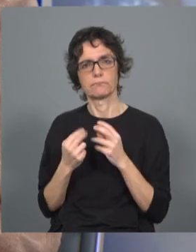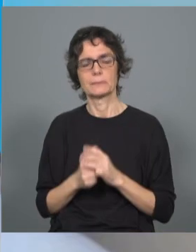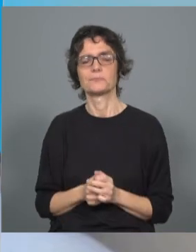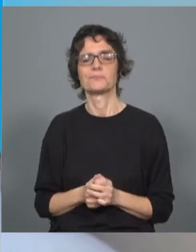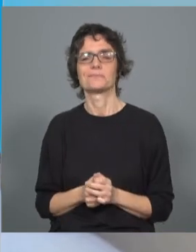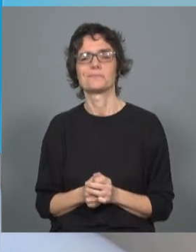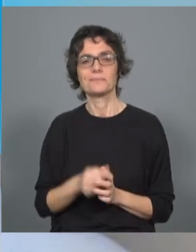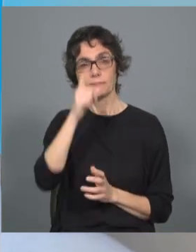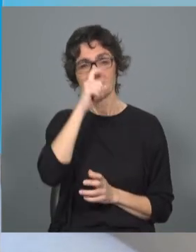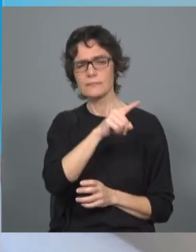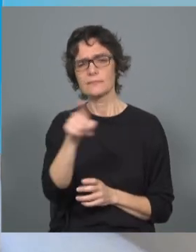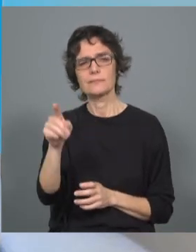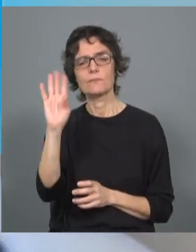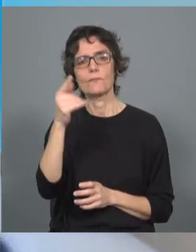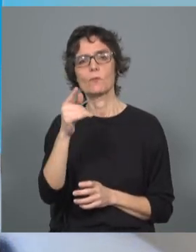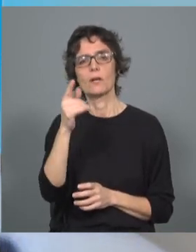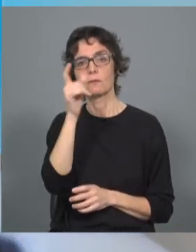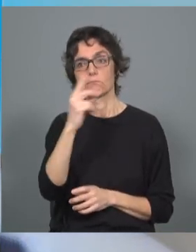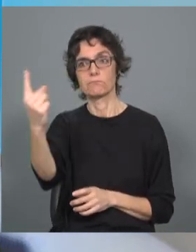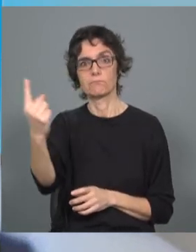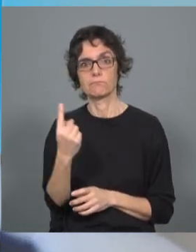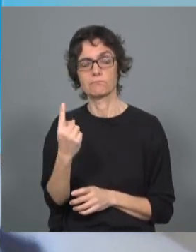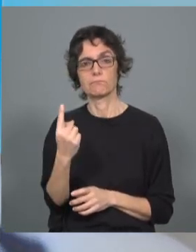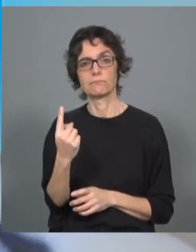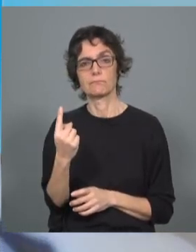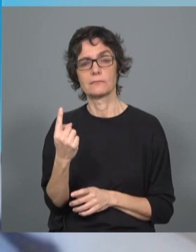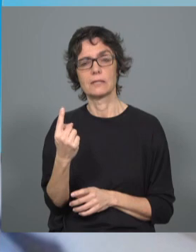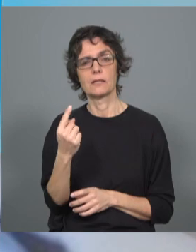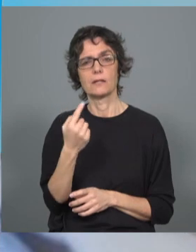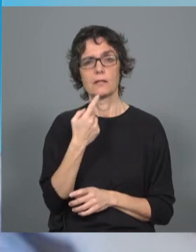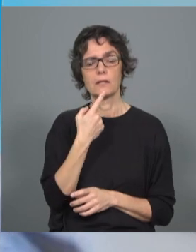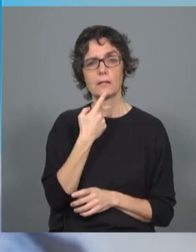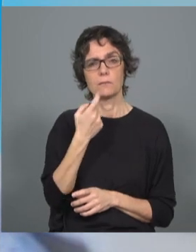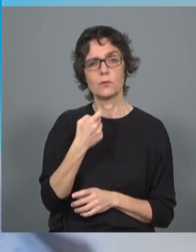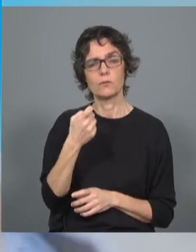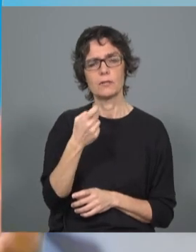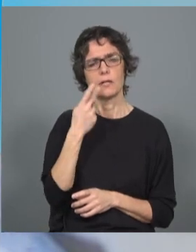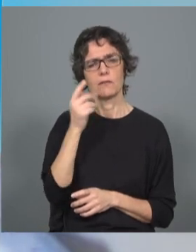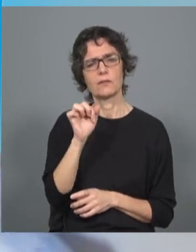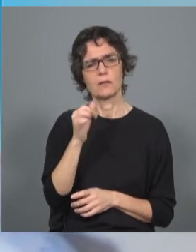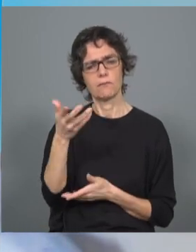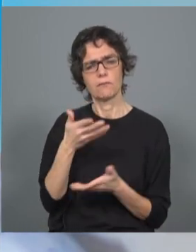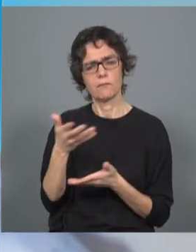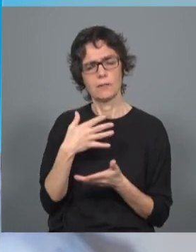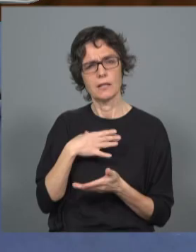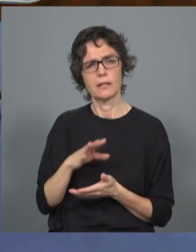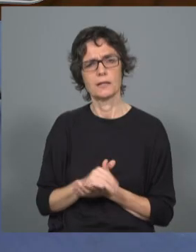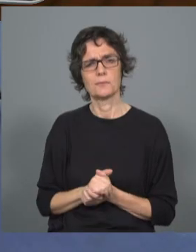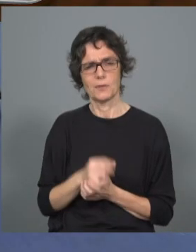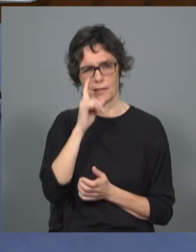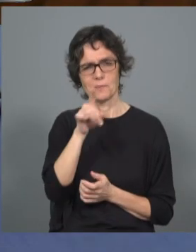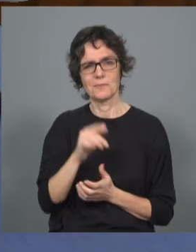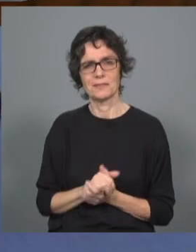em que foram ter convosco e disseram podemos falar, podemos abrir essas portas de uma oportunidade de diálogo pastoral? Acho